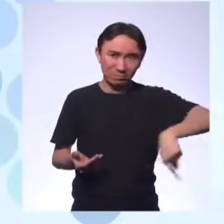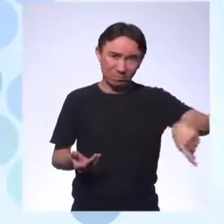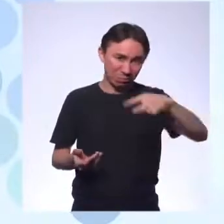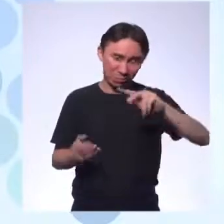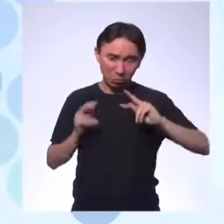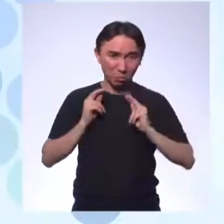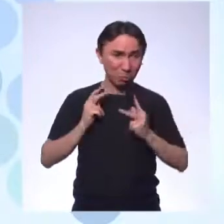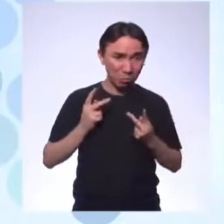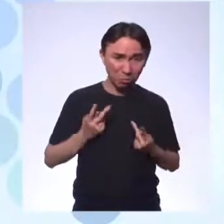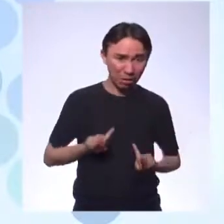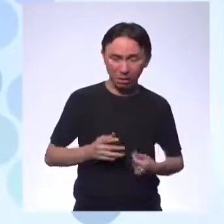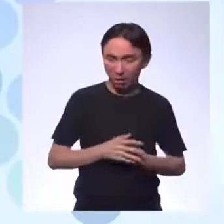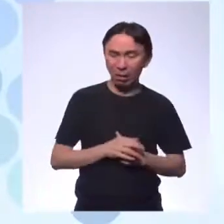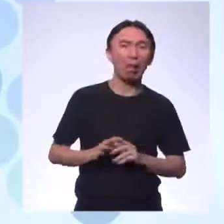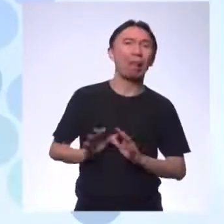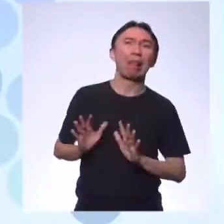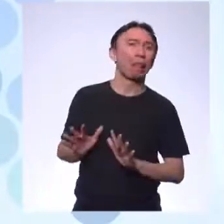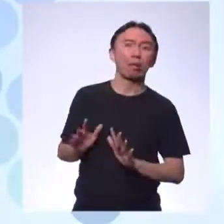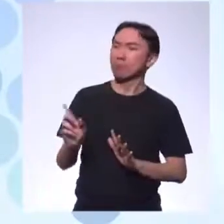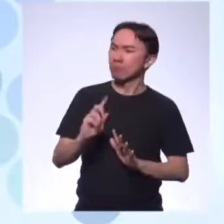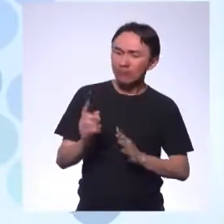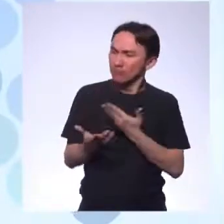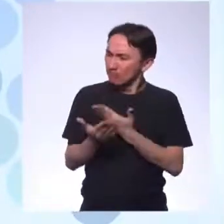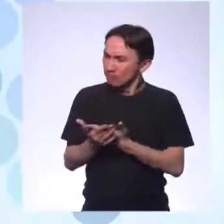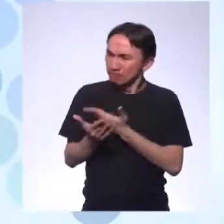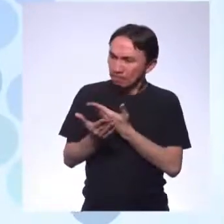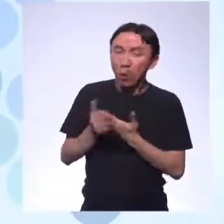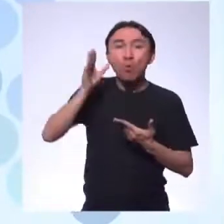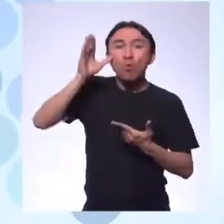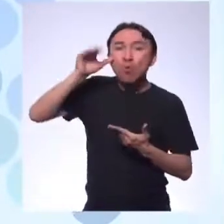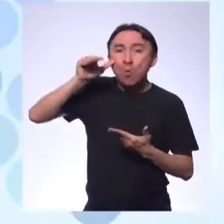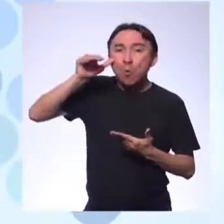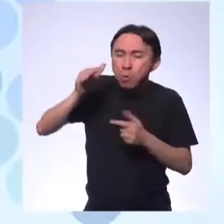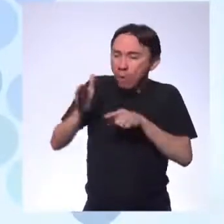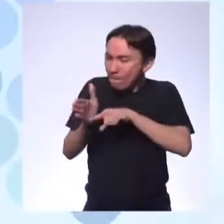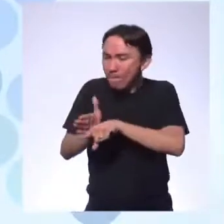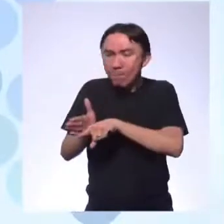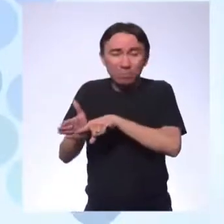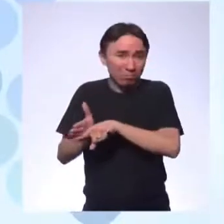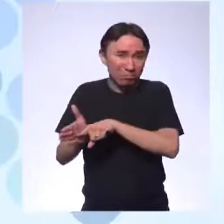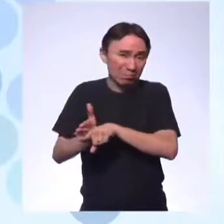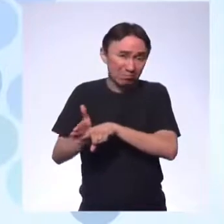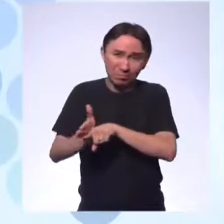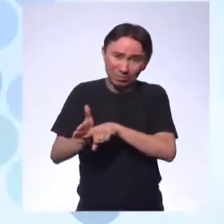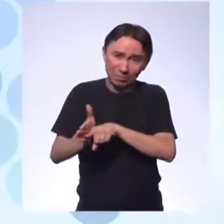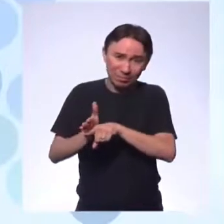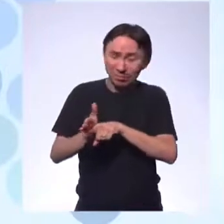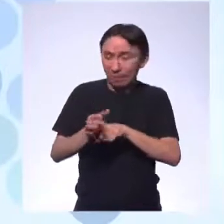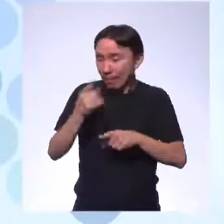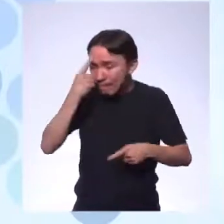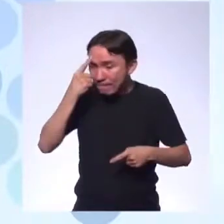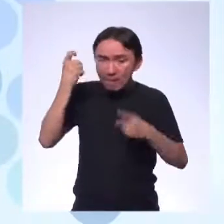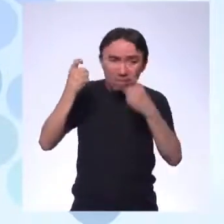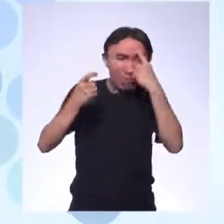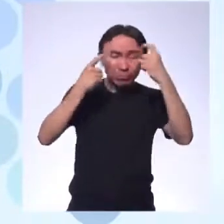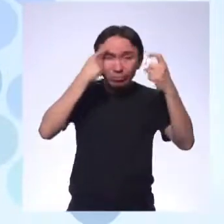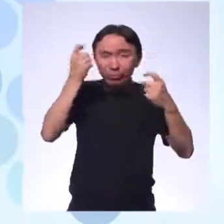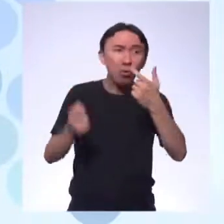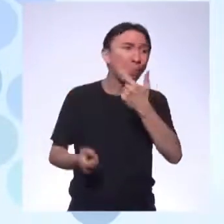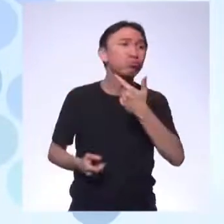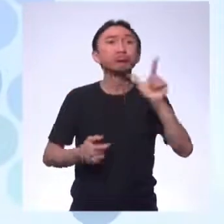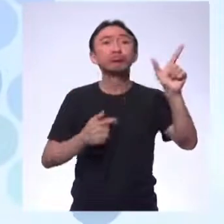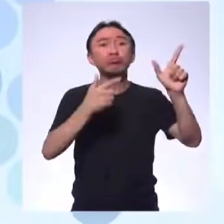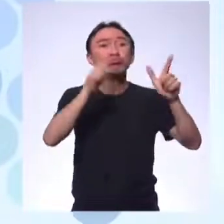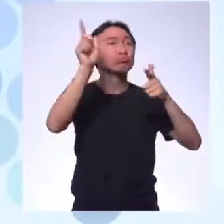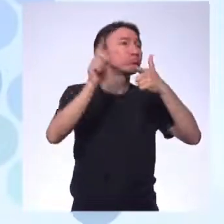essa forma de tentar organizar para estudar os grupos, foram sendo criados outros sistemas.